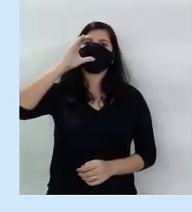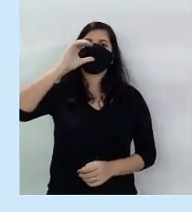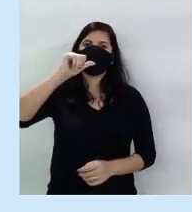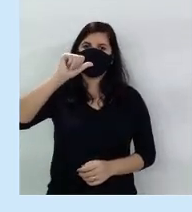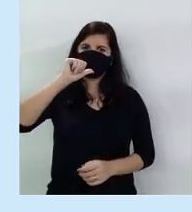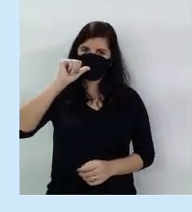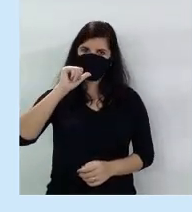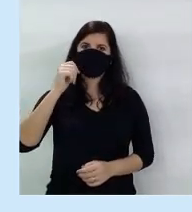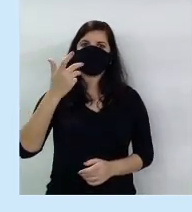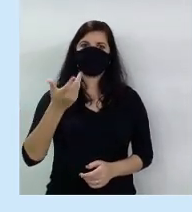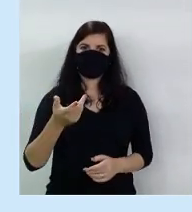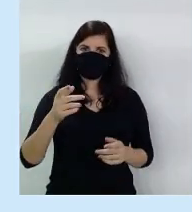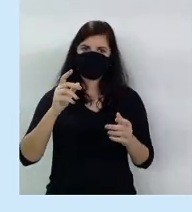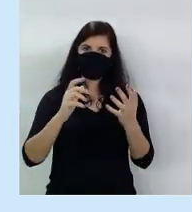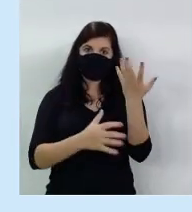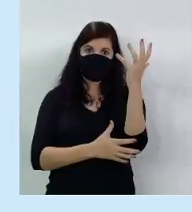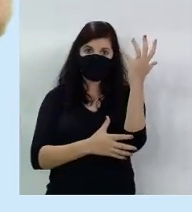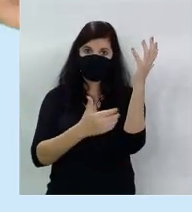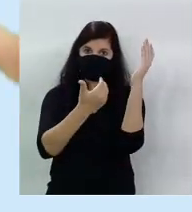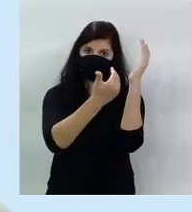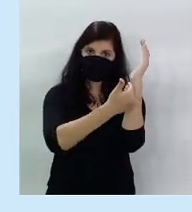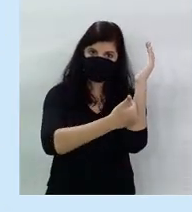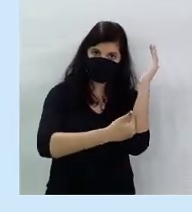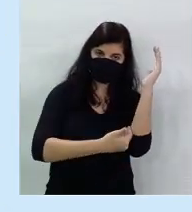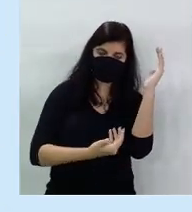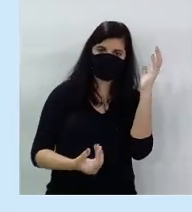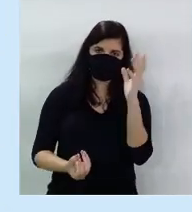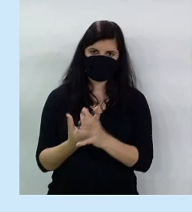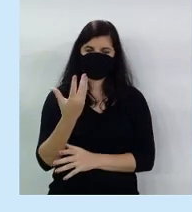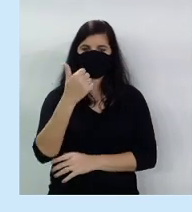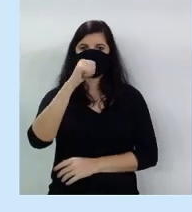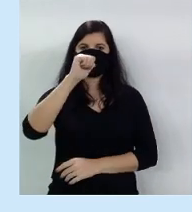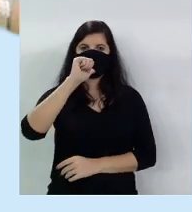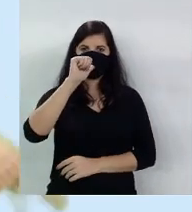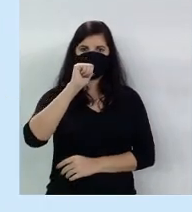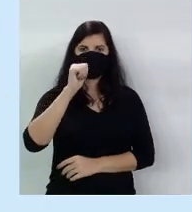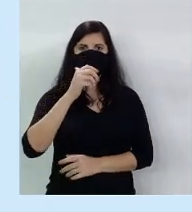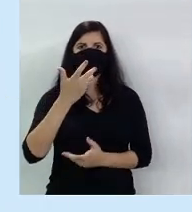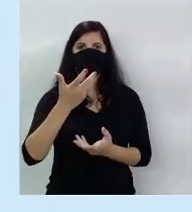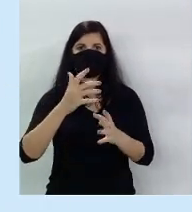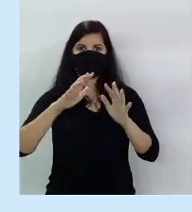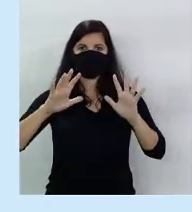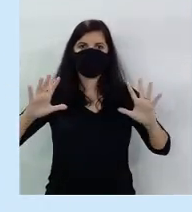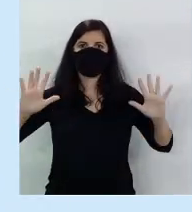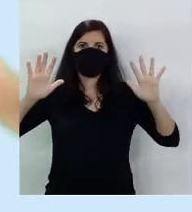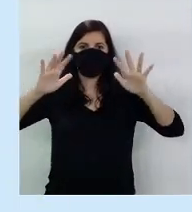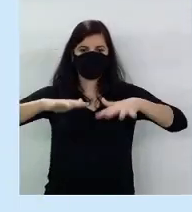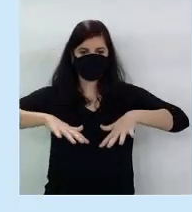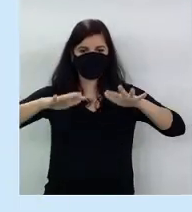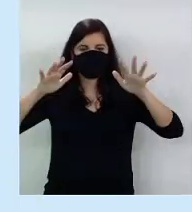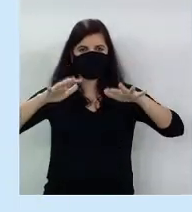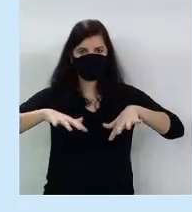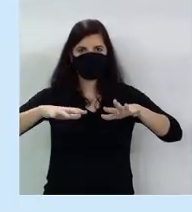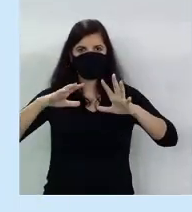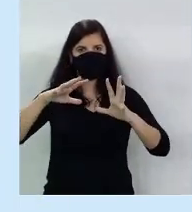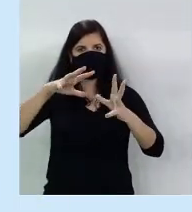o entorno da acácia, da jurema, certo? Desse encontro com o